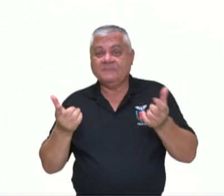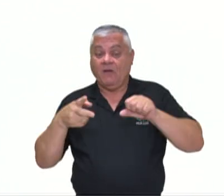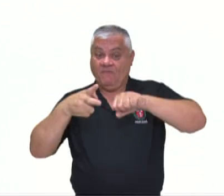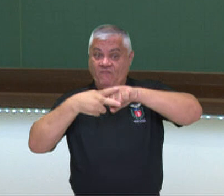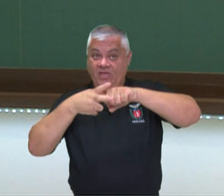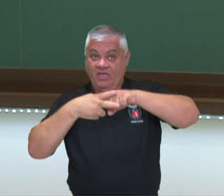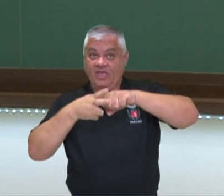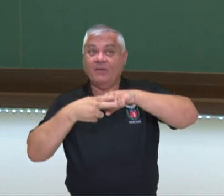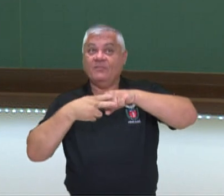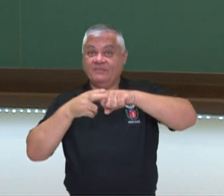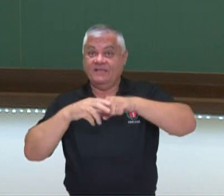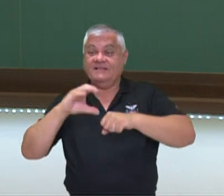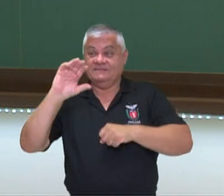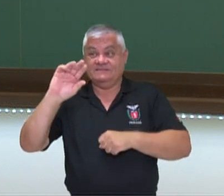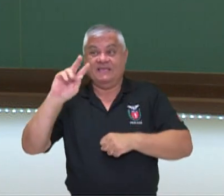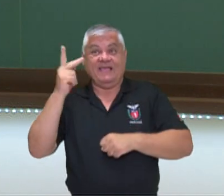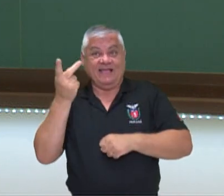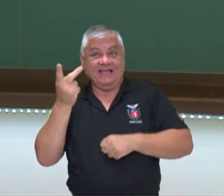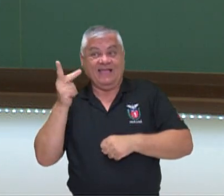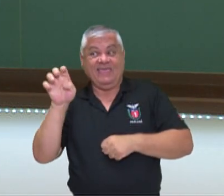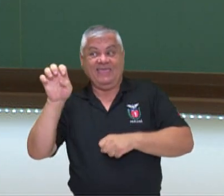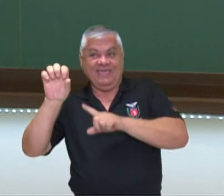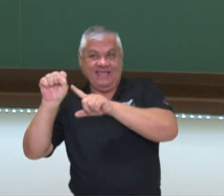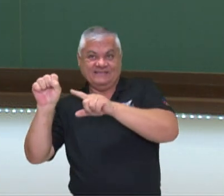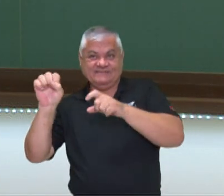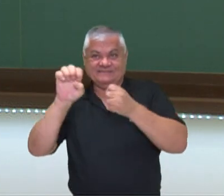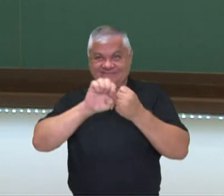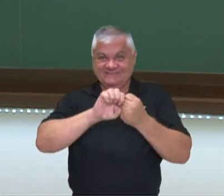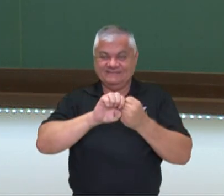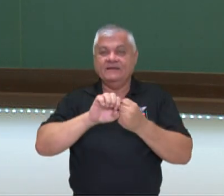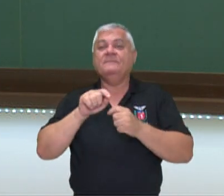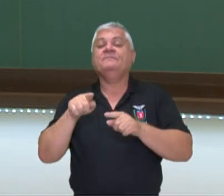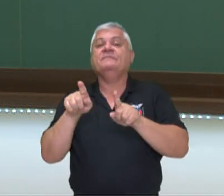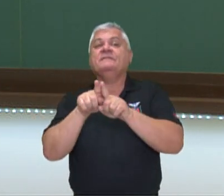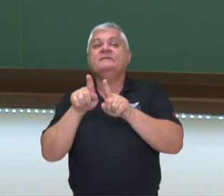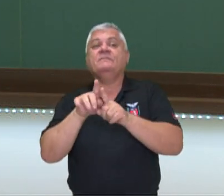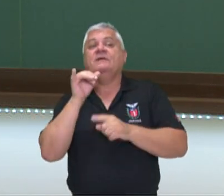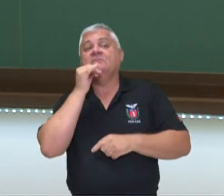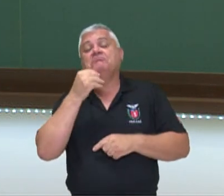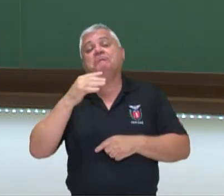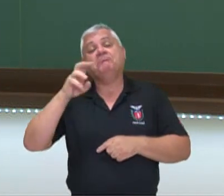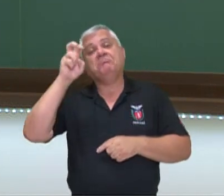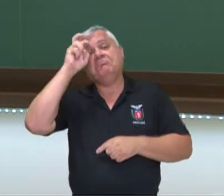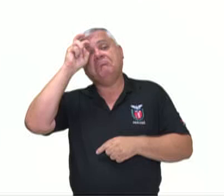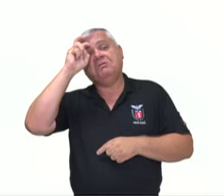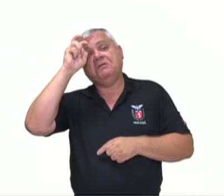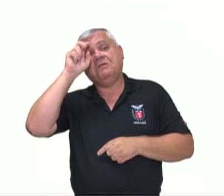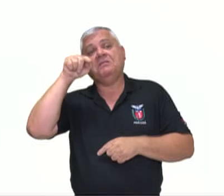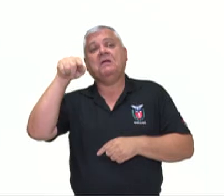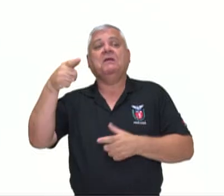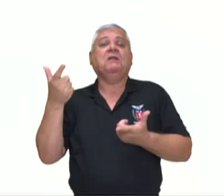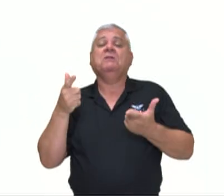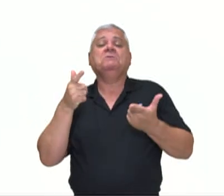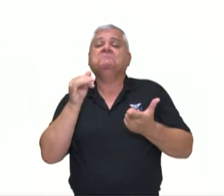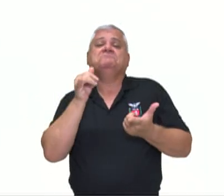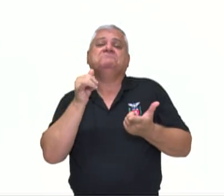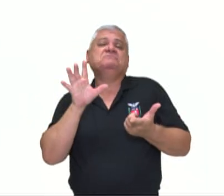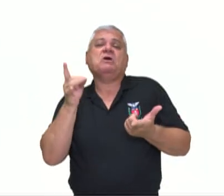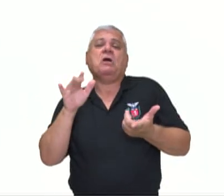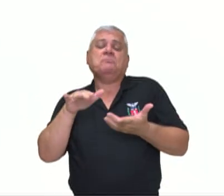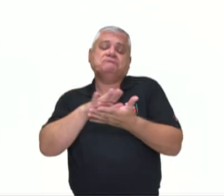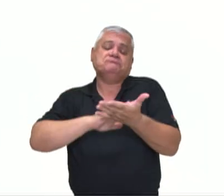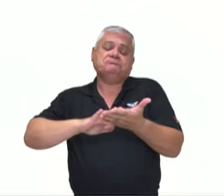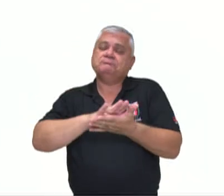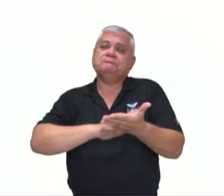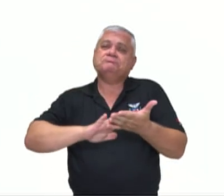tem o CH no final, então vai ter ES. On Thursdays, he washes the dishes. Então, nas quintas, ele costuma lavar a